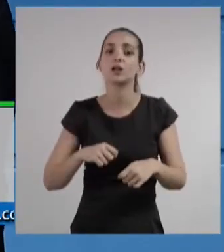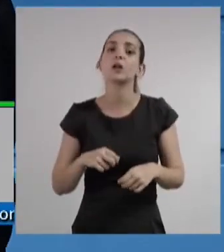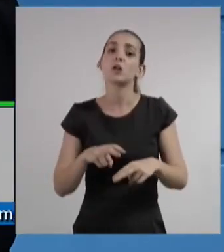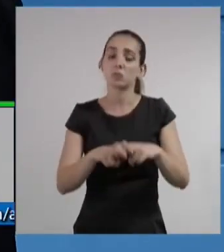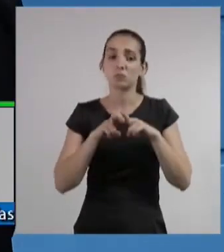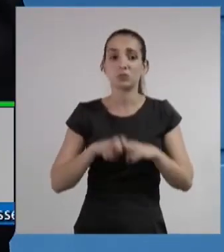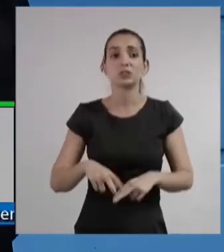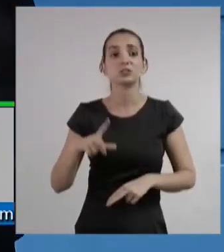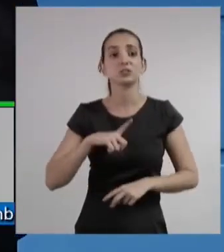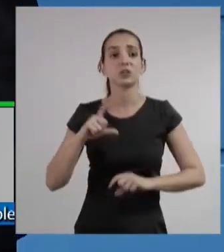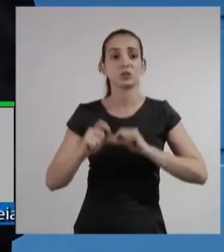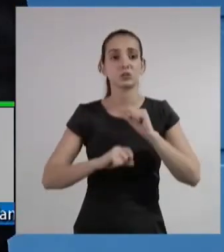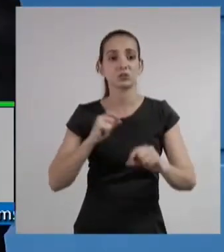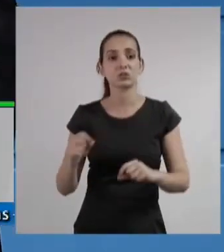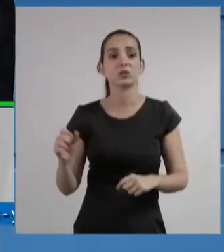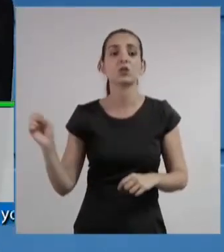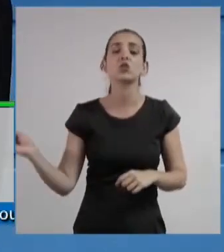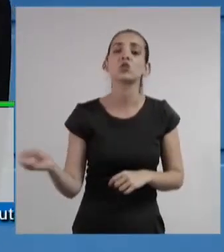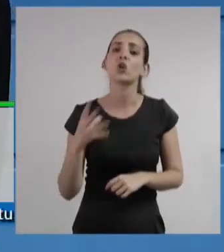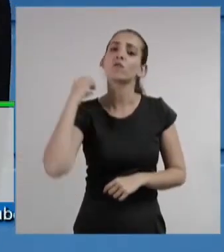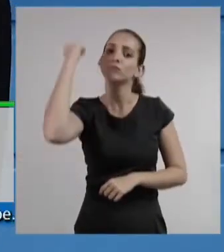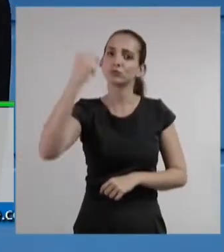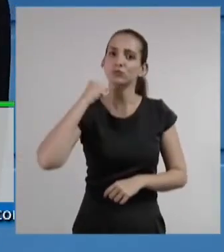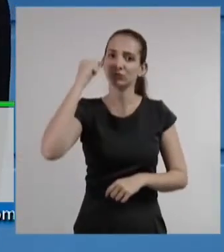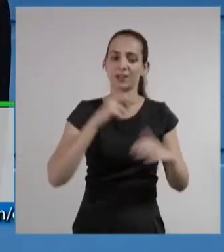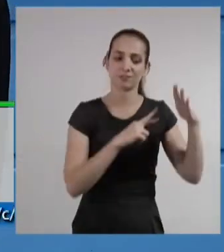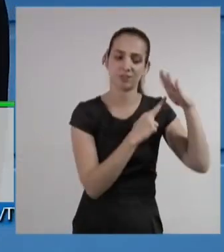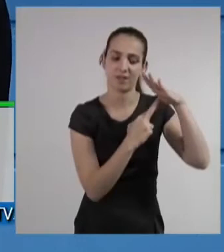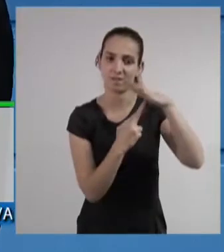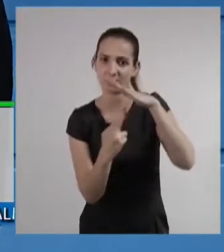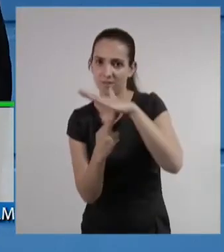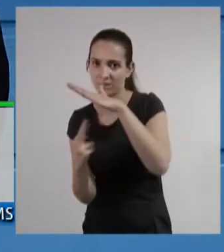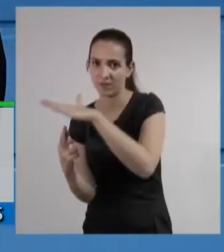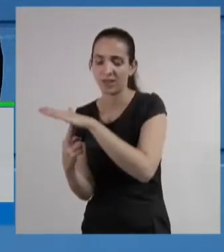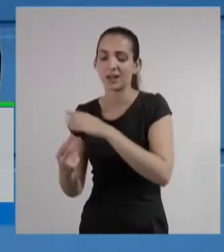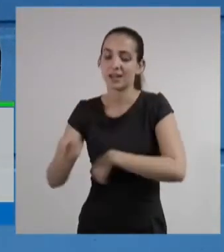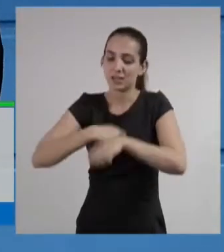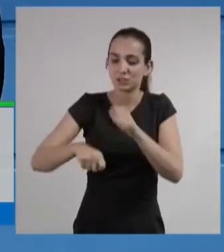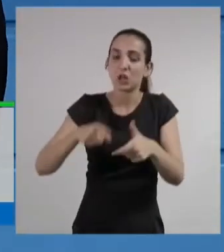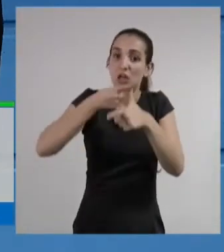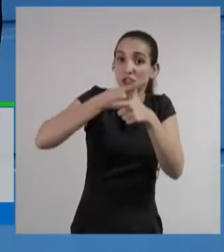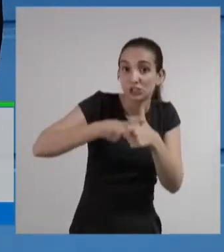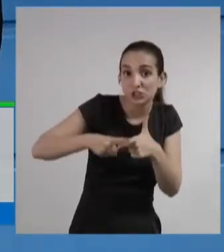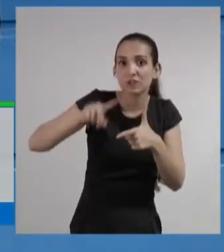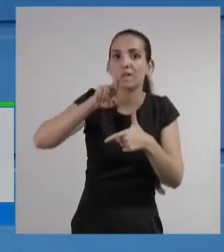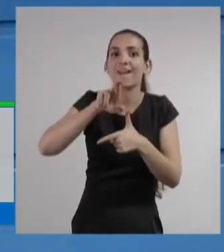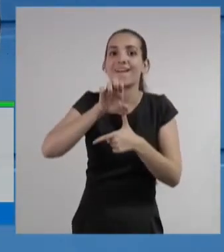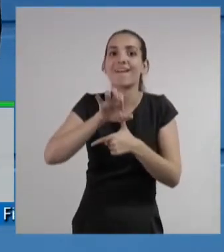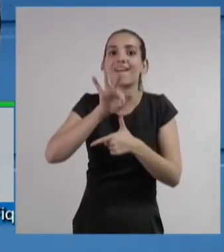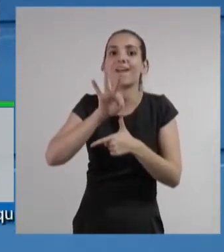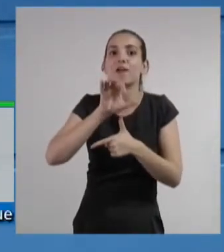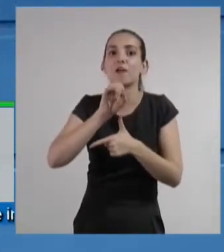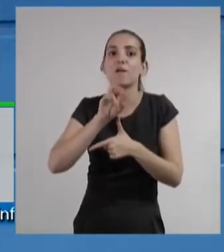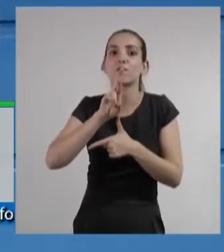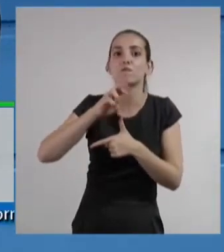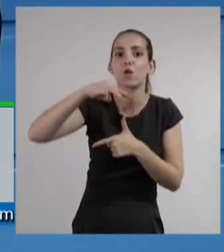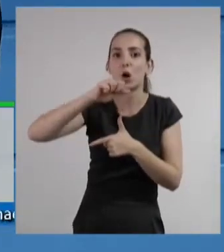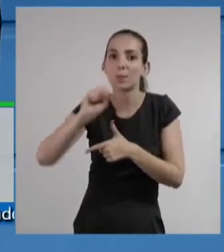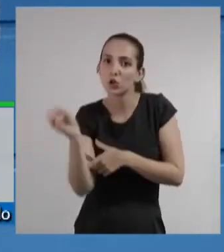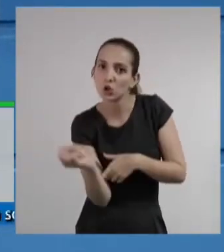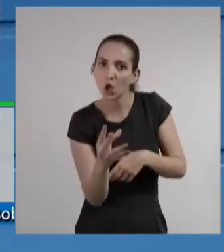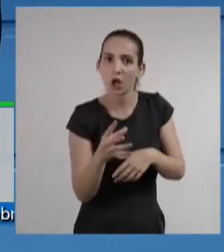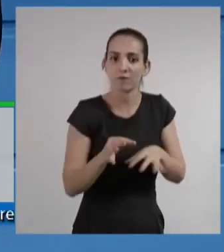com certeza, será mais um sucesso da feira da Reforma Agrária. Então, tem uma programação extensa,